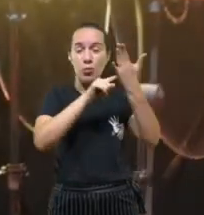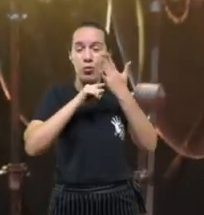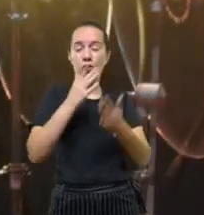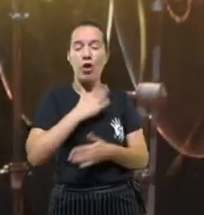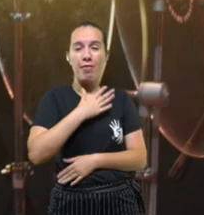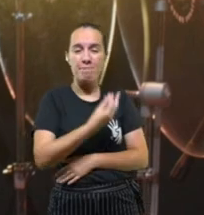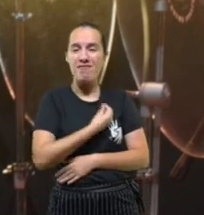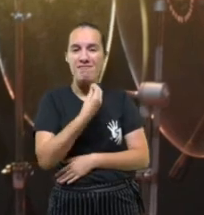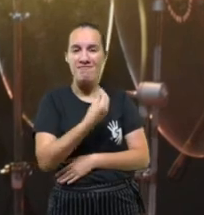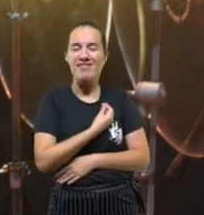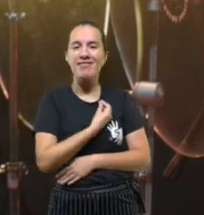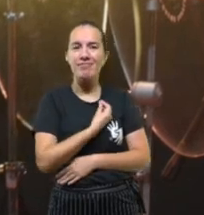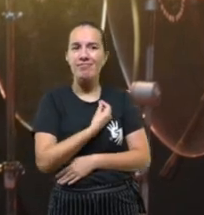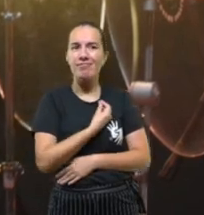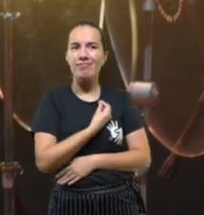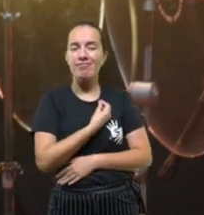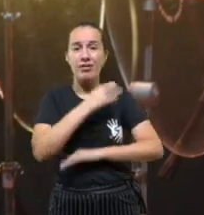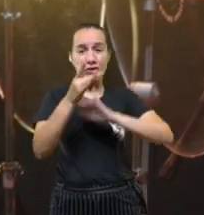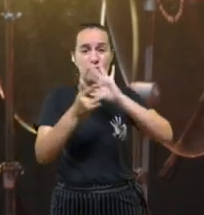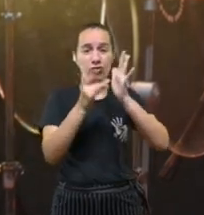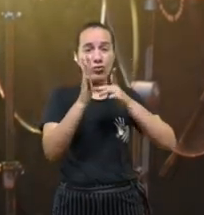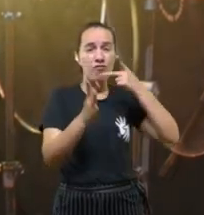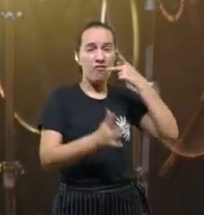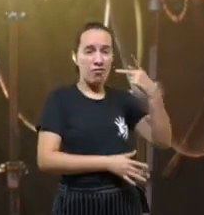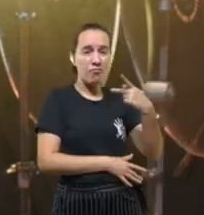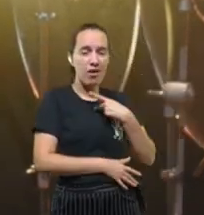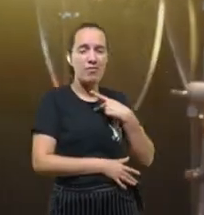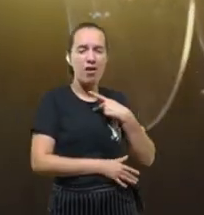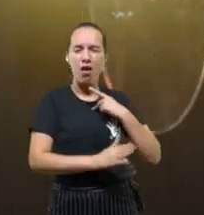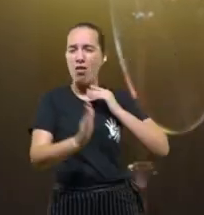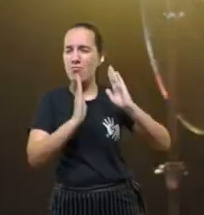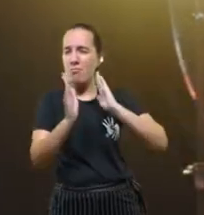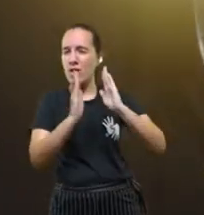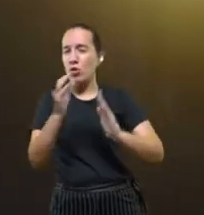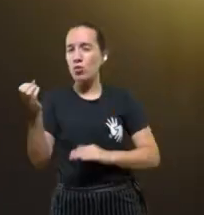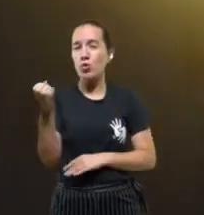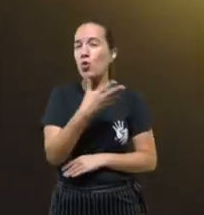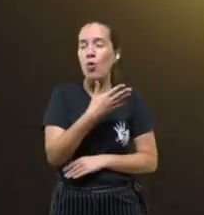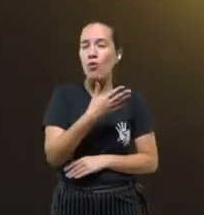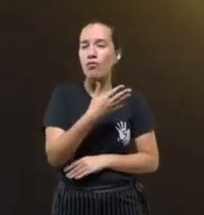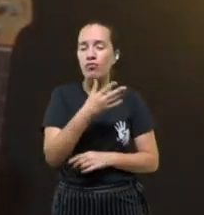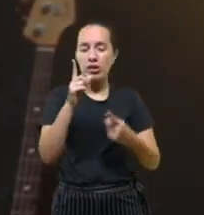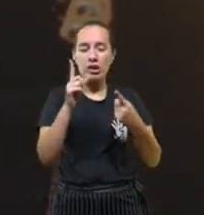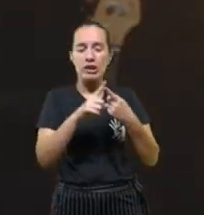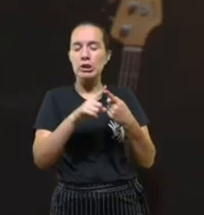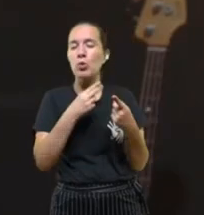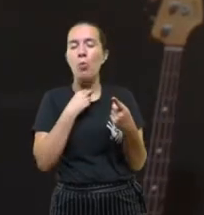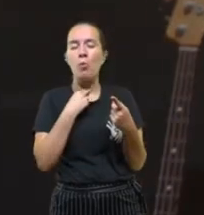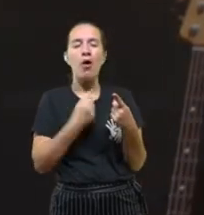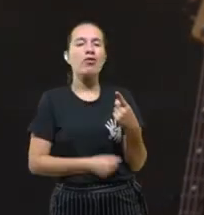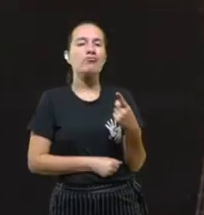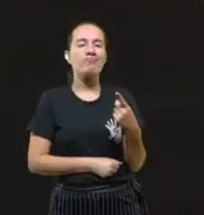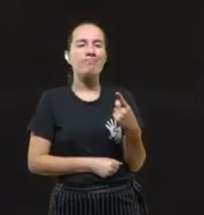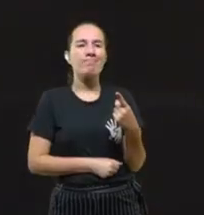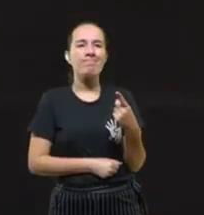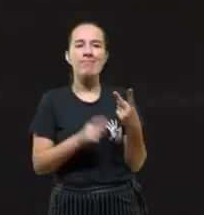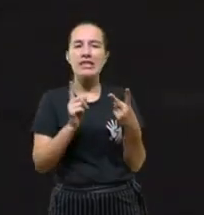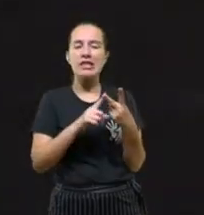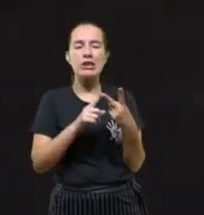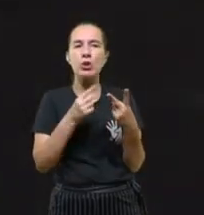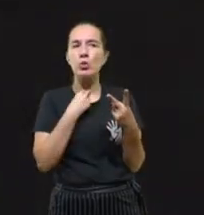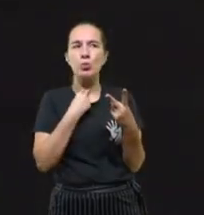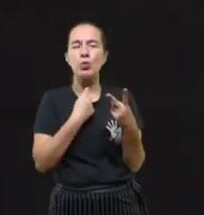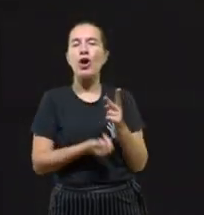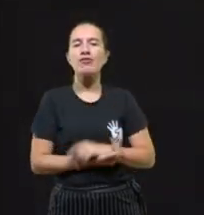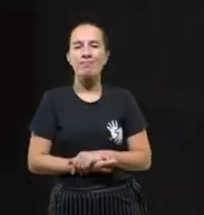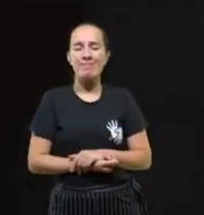vida. Ele falou: Mark, na nova estação você não pode levar isso junto. Não pode levar